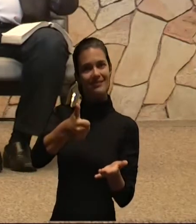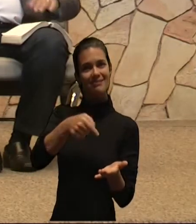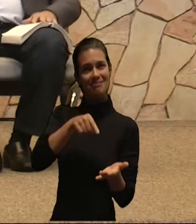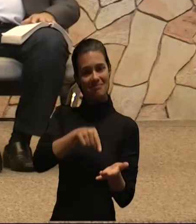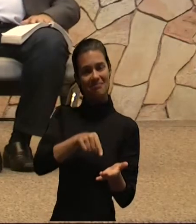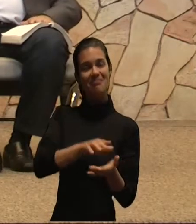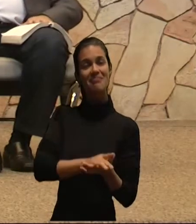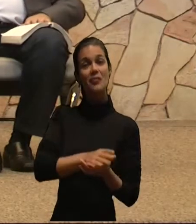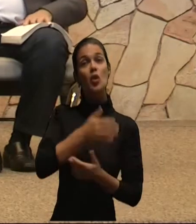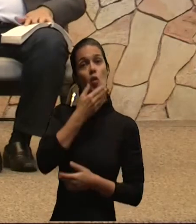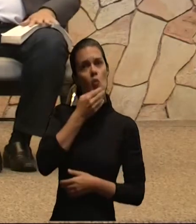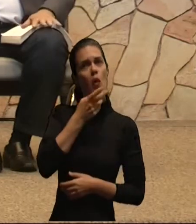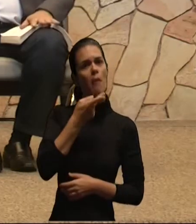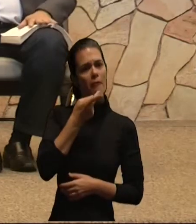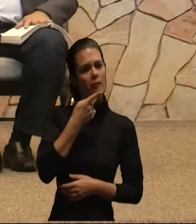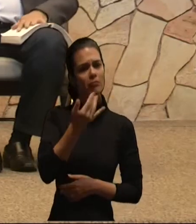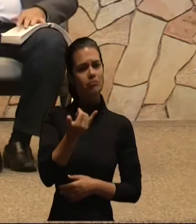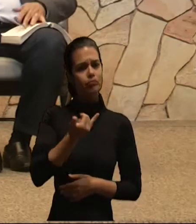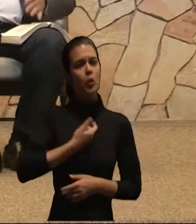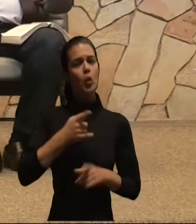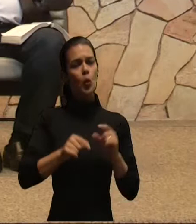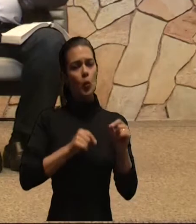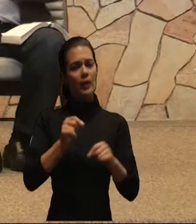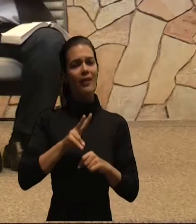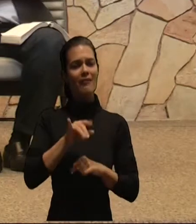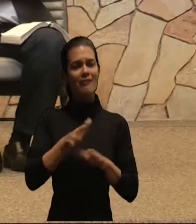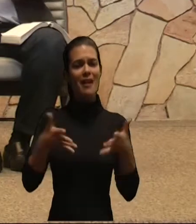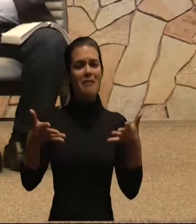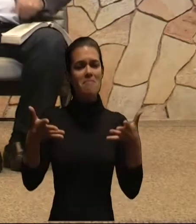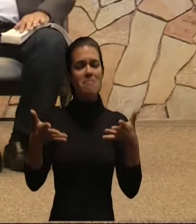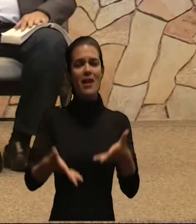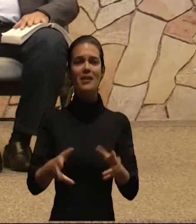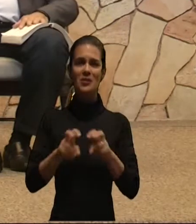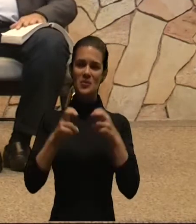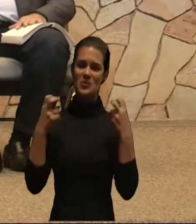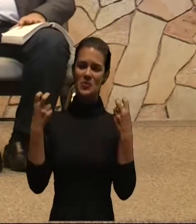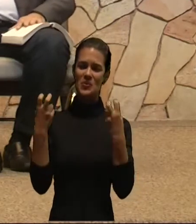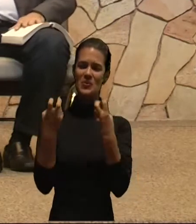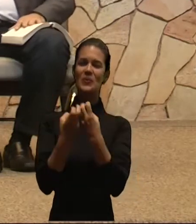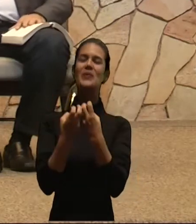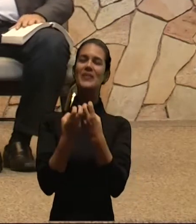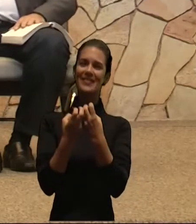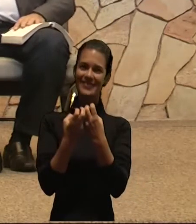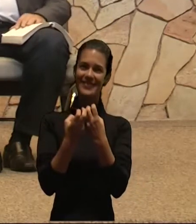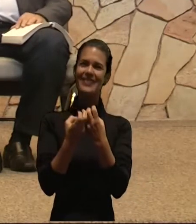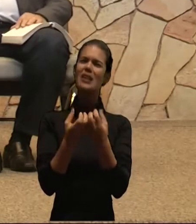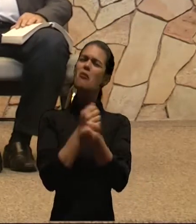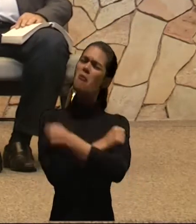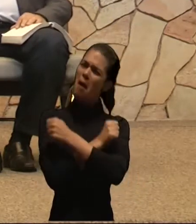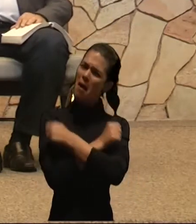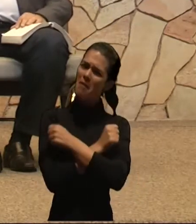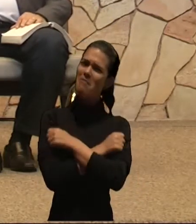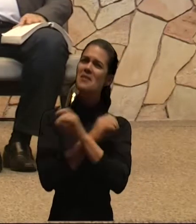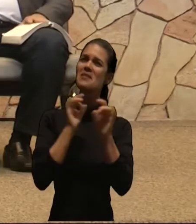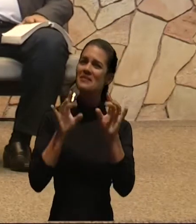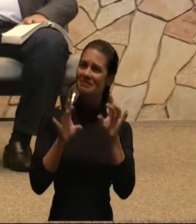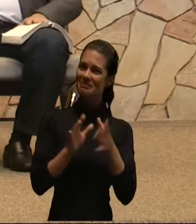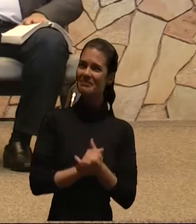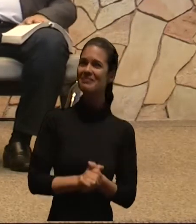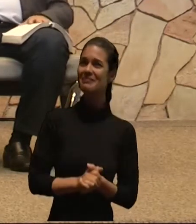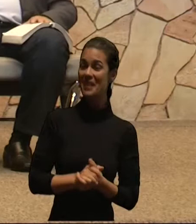você, nesse momento, Ricardo, você vai receber um abraço especial do nosso pastor em nome da igreja. Sim, nosso irmão